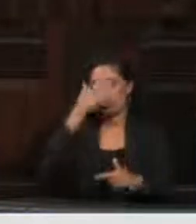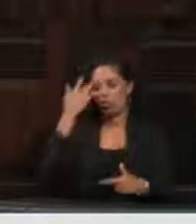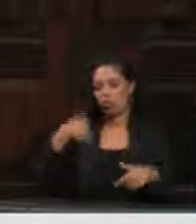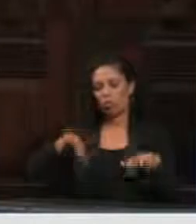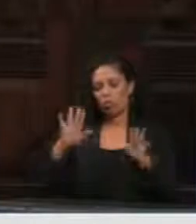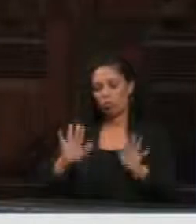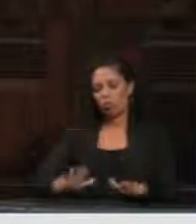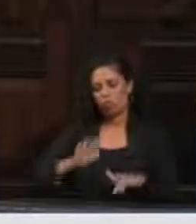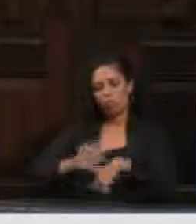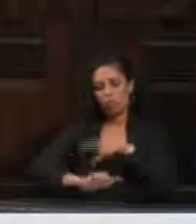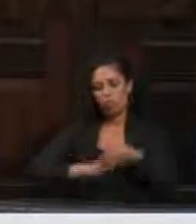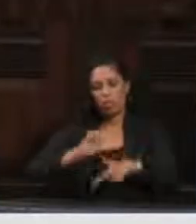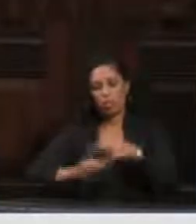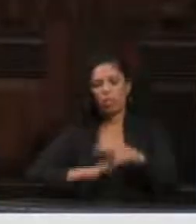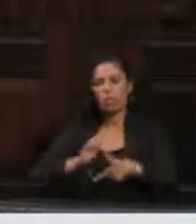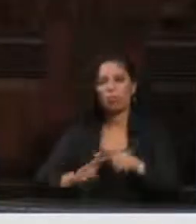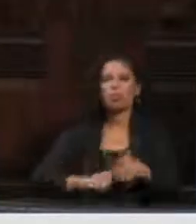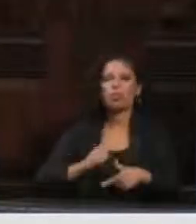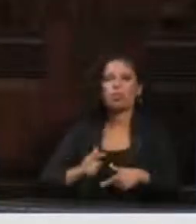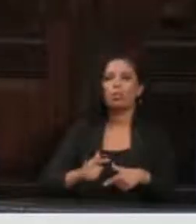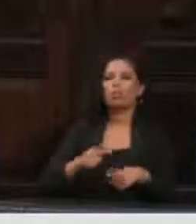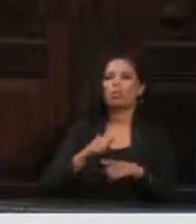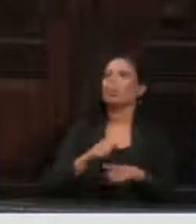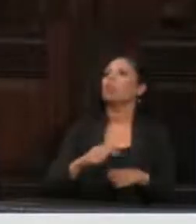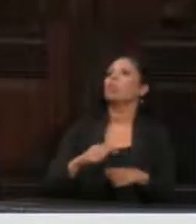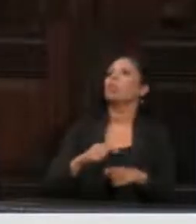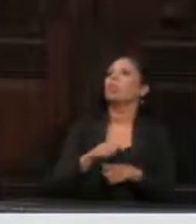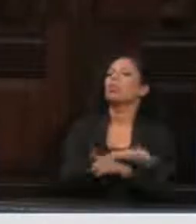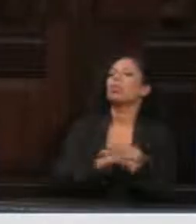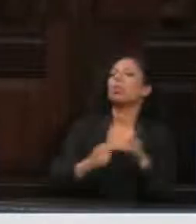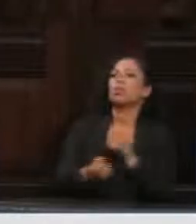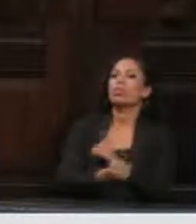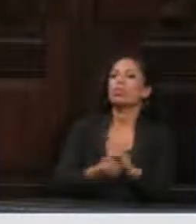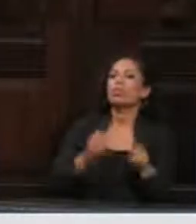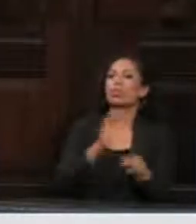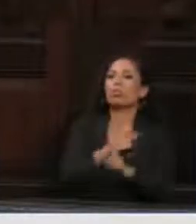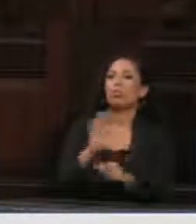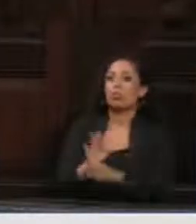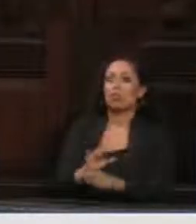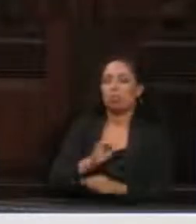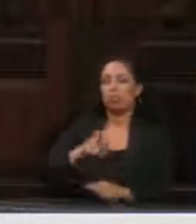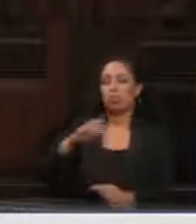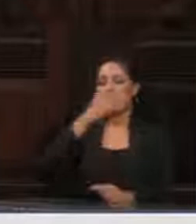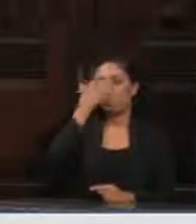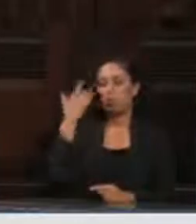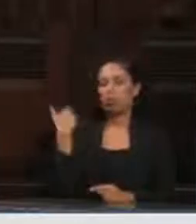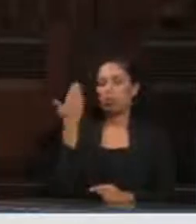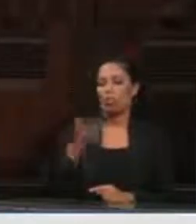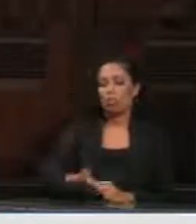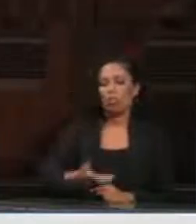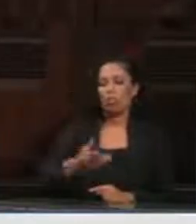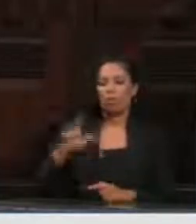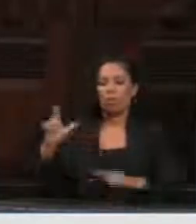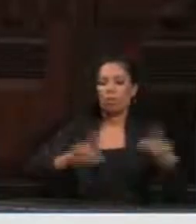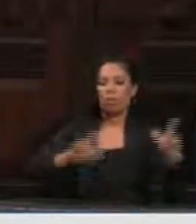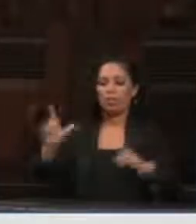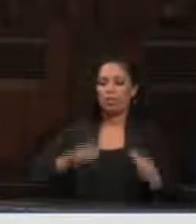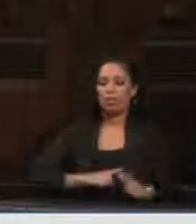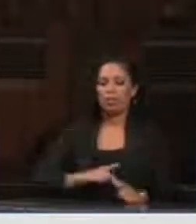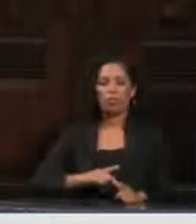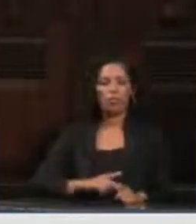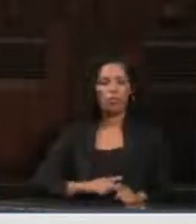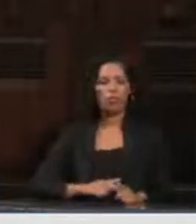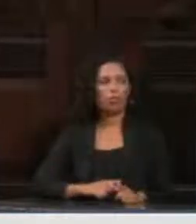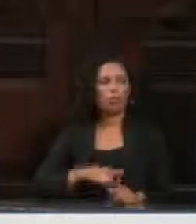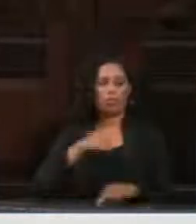se dedicando para que a população seja bem atendida. Quando uma pessoa vai para uma rádio, vai para uma televisão